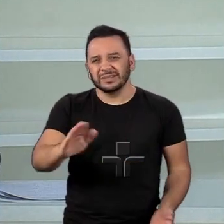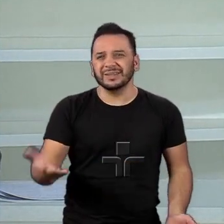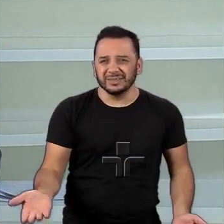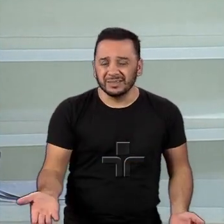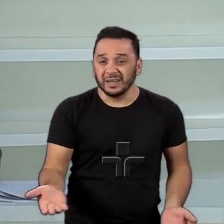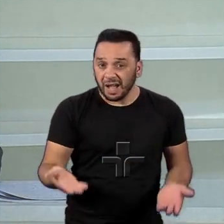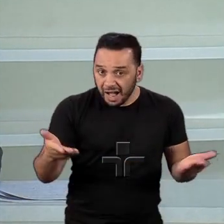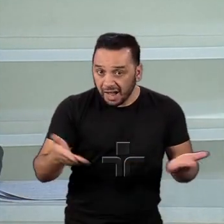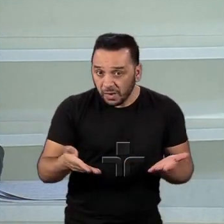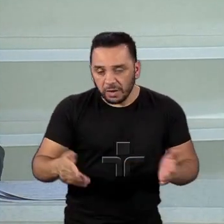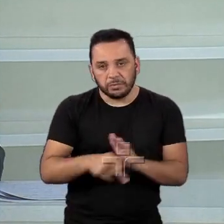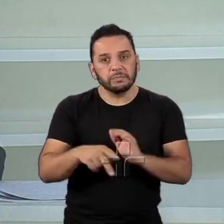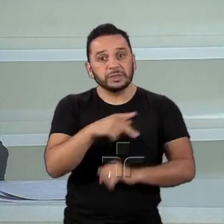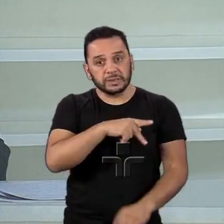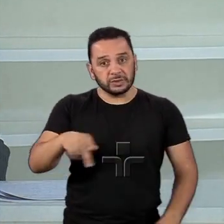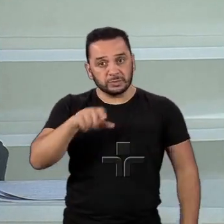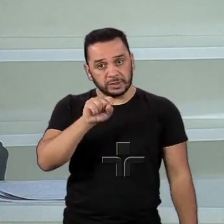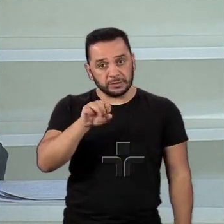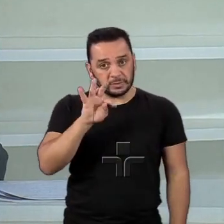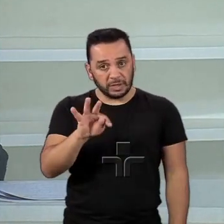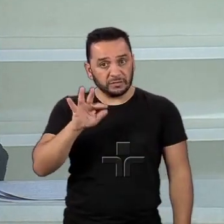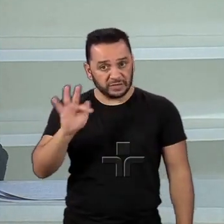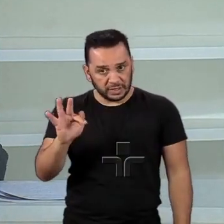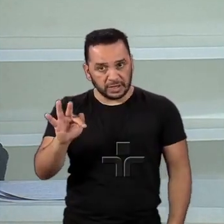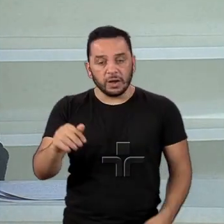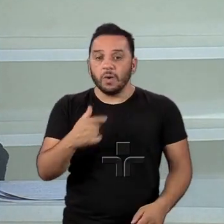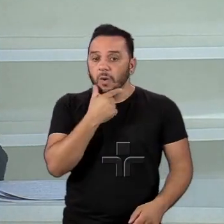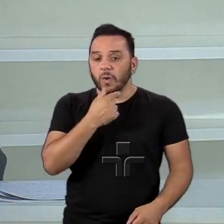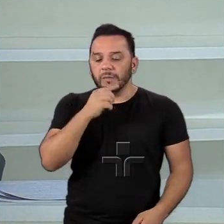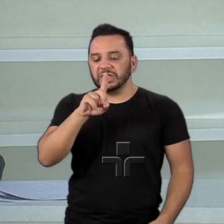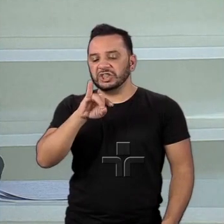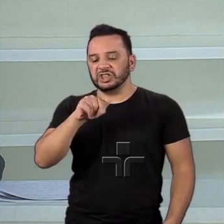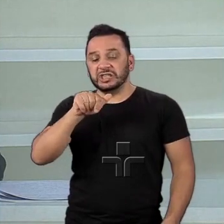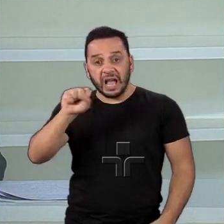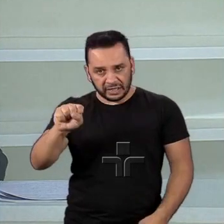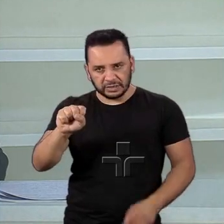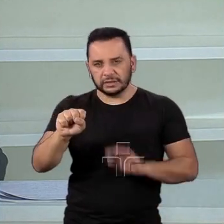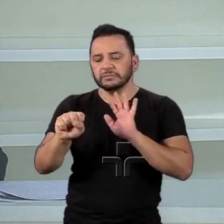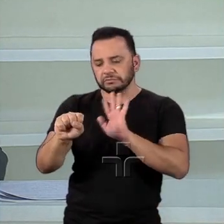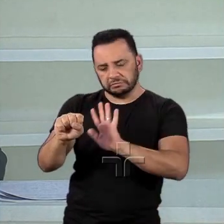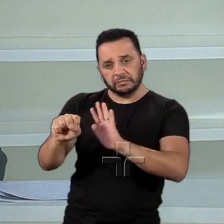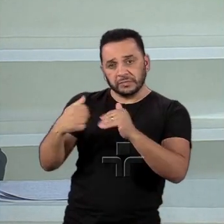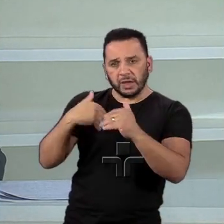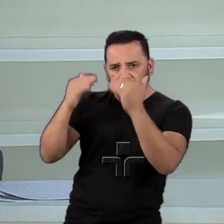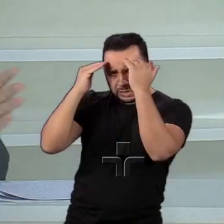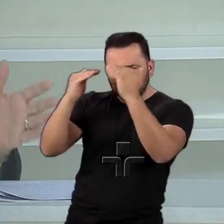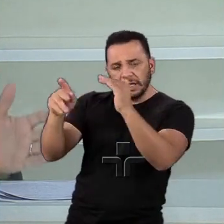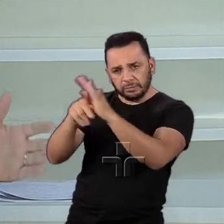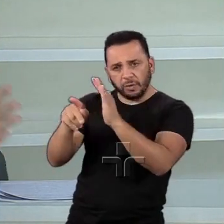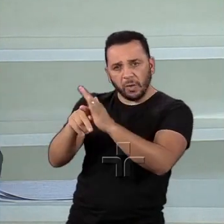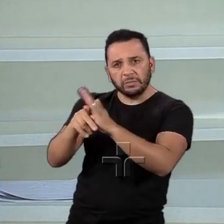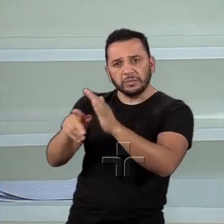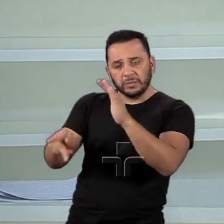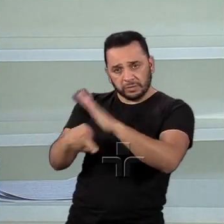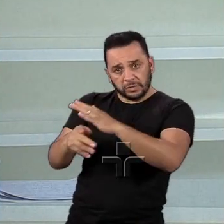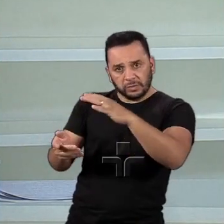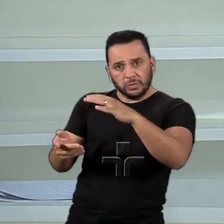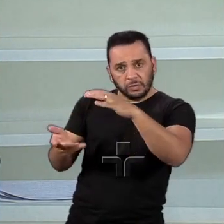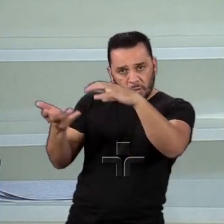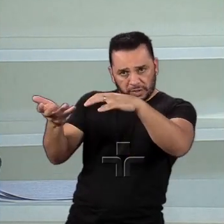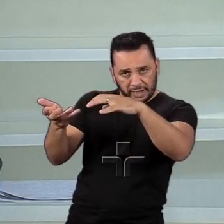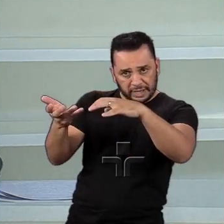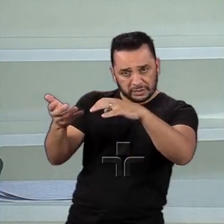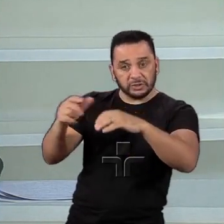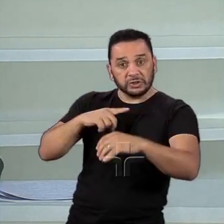que o presidente do Supremo Tribunal Federal, ministro Toffoli, com todo respeito à Corte Brasileira, leva para o seu gabinete,